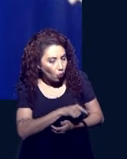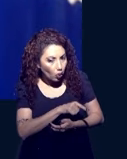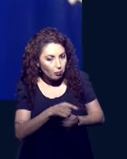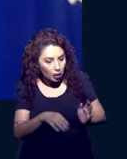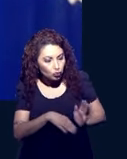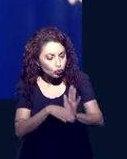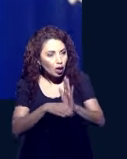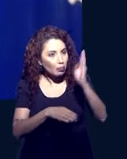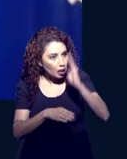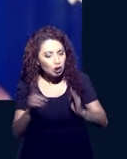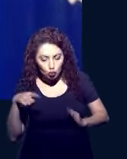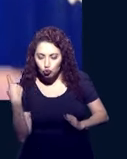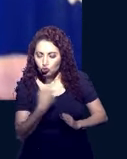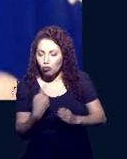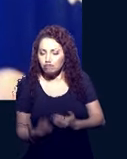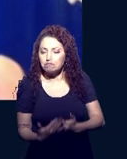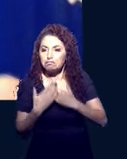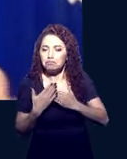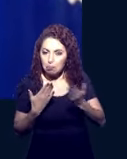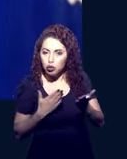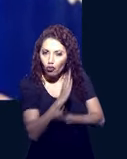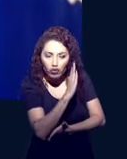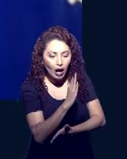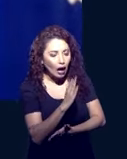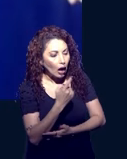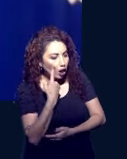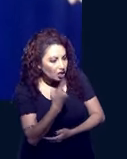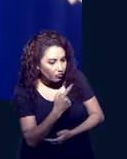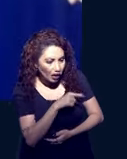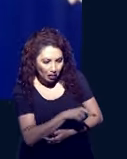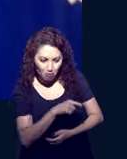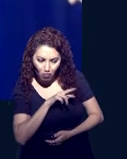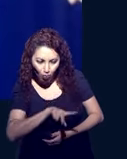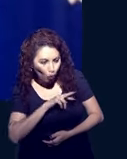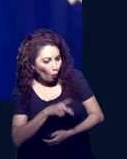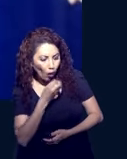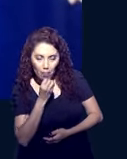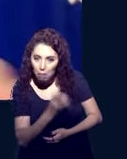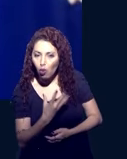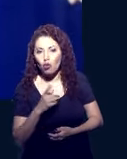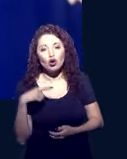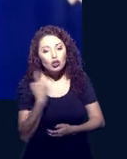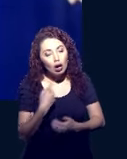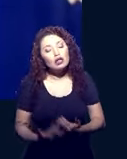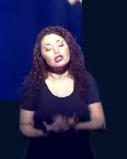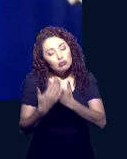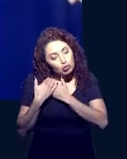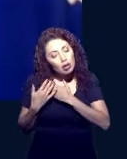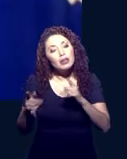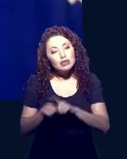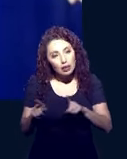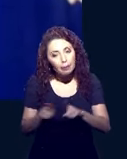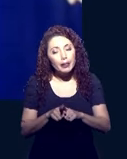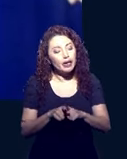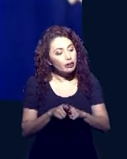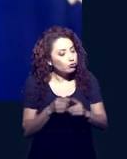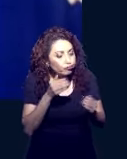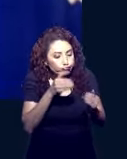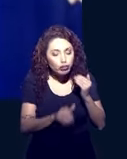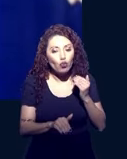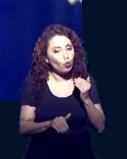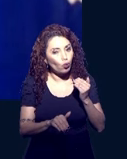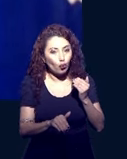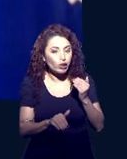obrigação de aprová-las aquilo que nós consideramos que não seja bom nós temos o dever de fazer o contraponto e eventualmente até